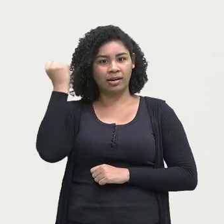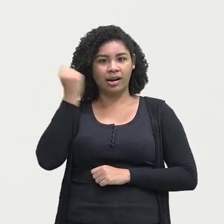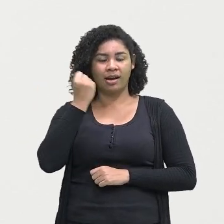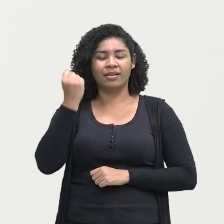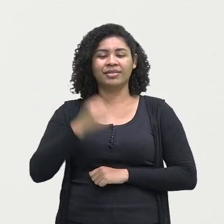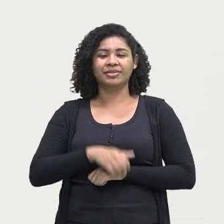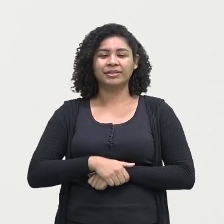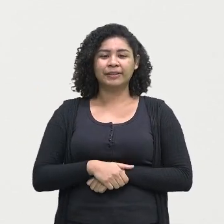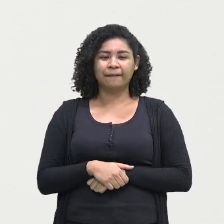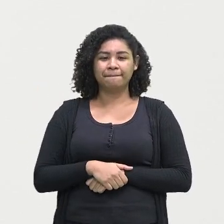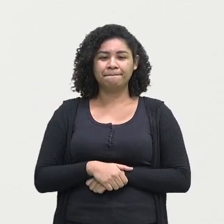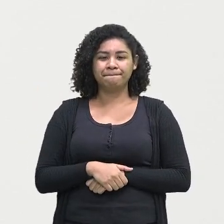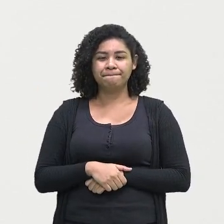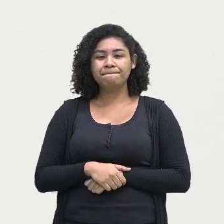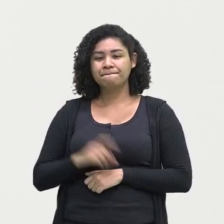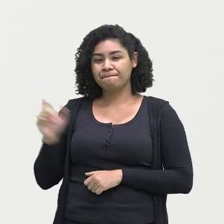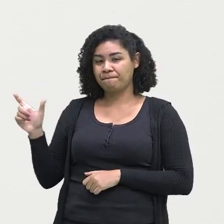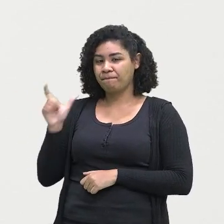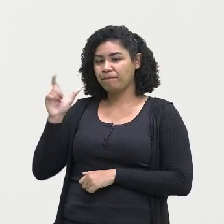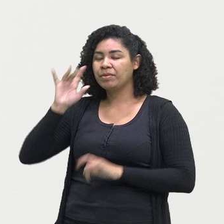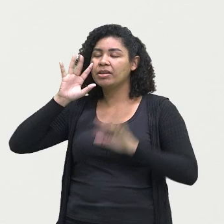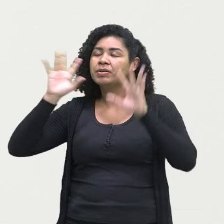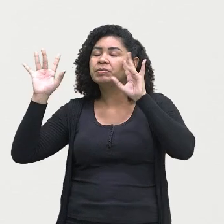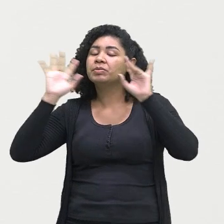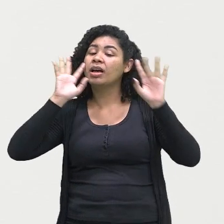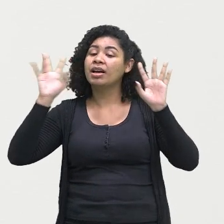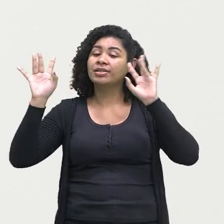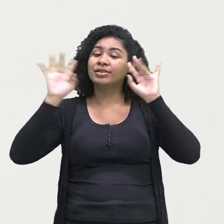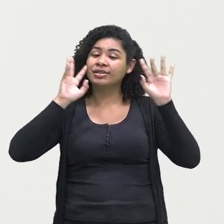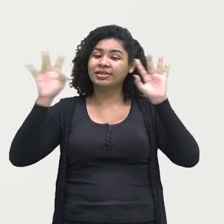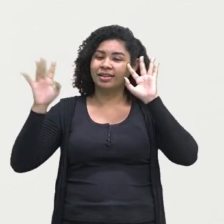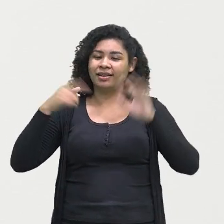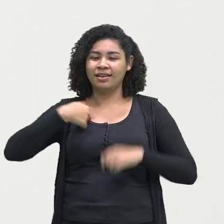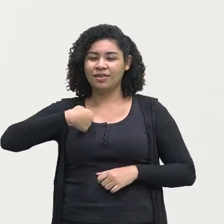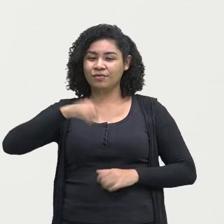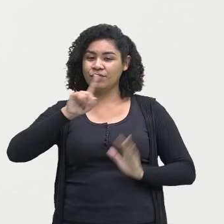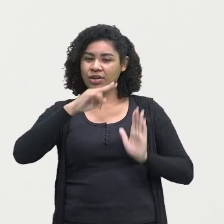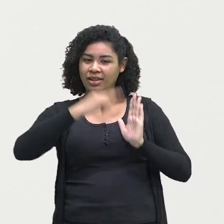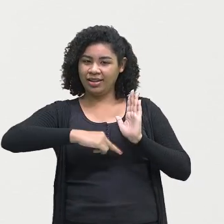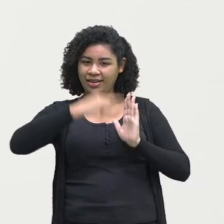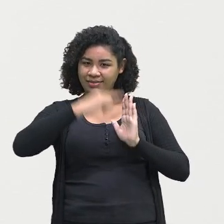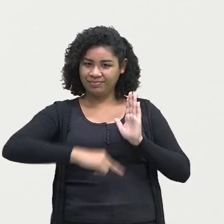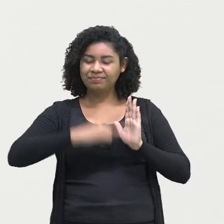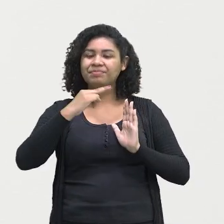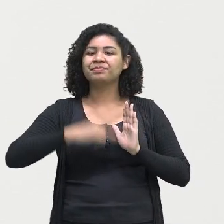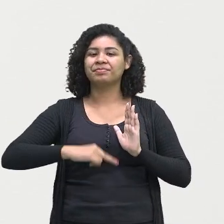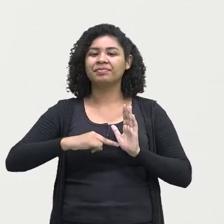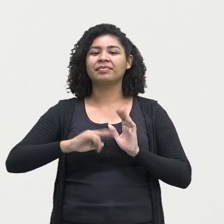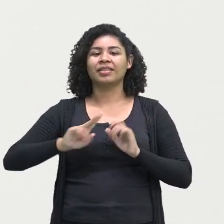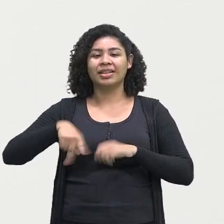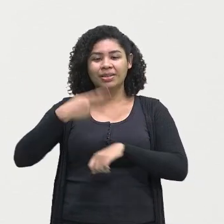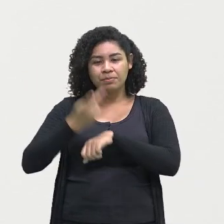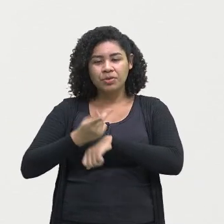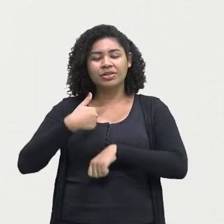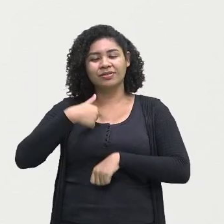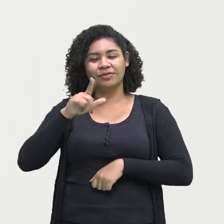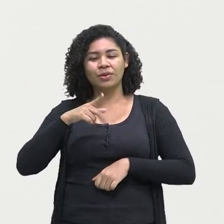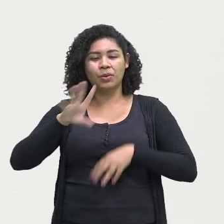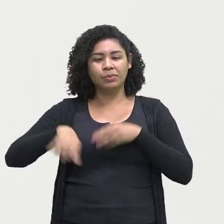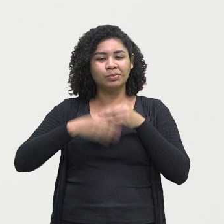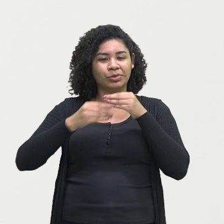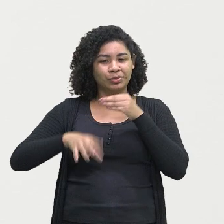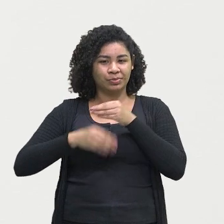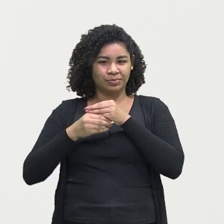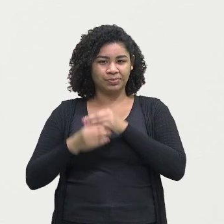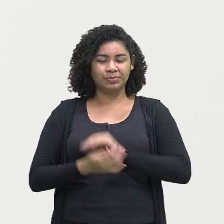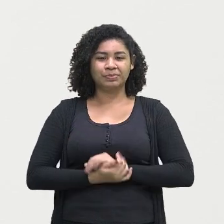this, a gente já sabe que é para imaginar. Vou ler o texto aqui com vocês e aí a gente vai comentando junto. You